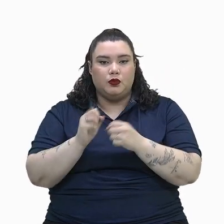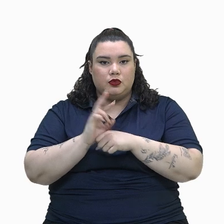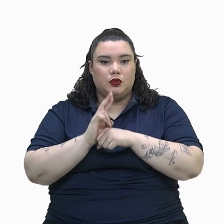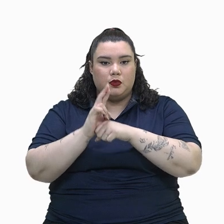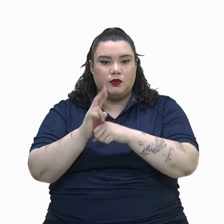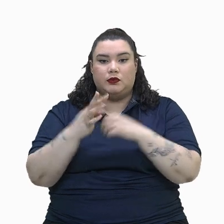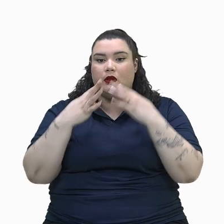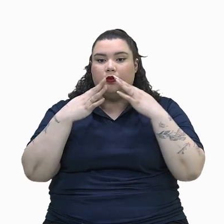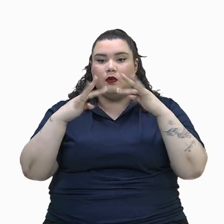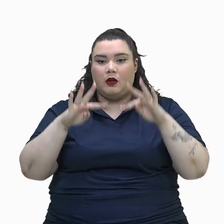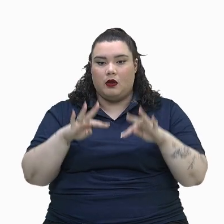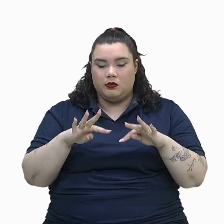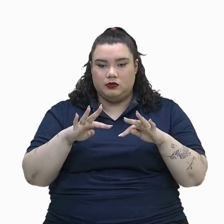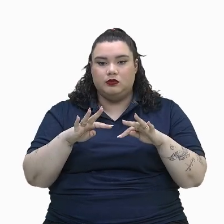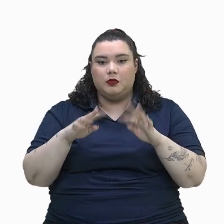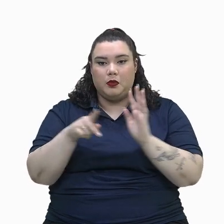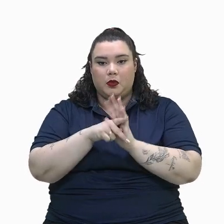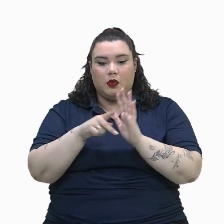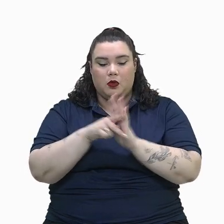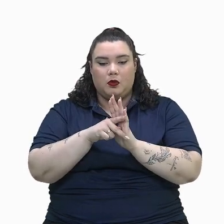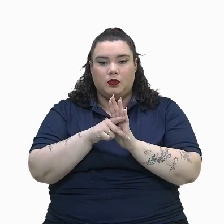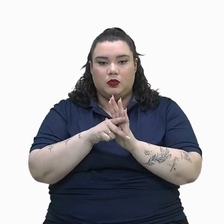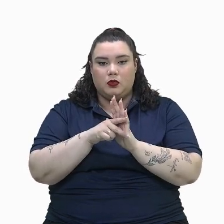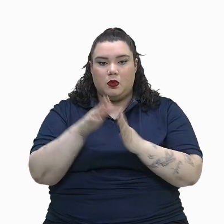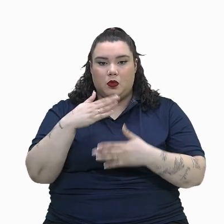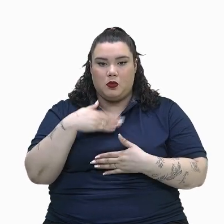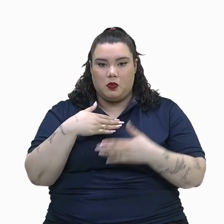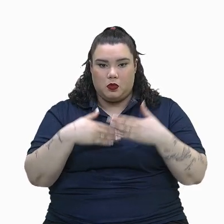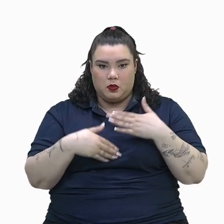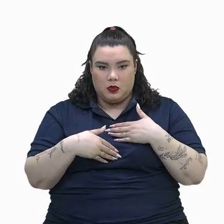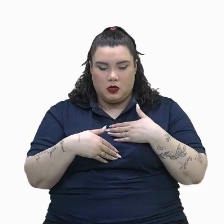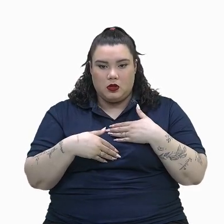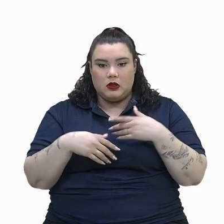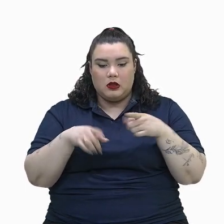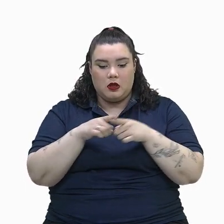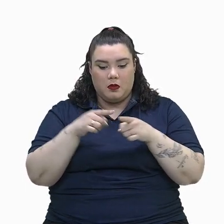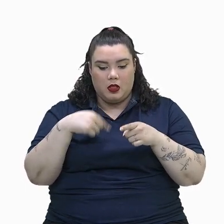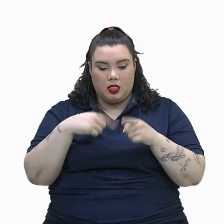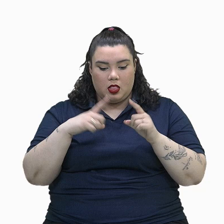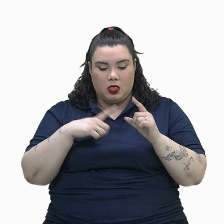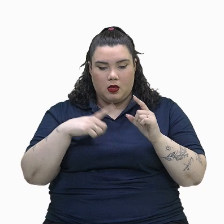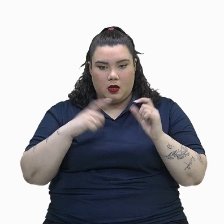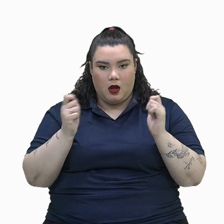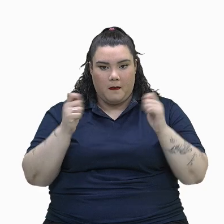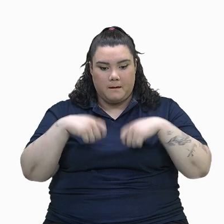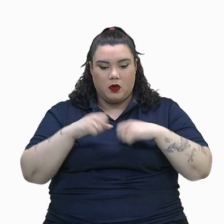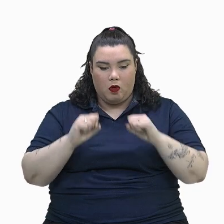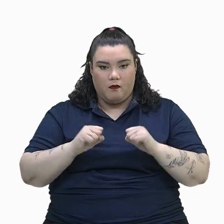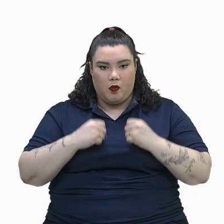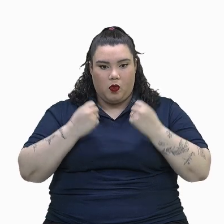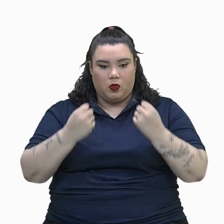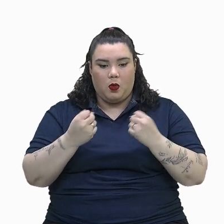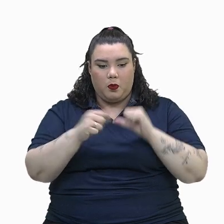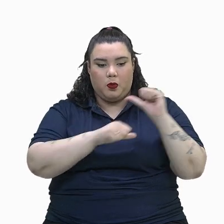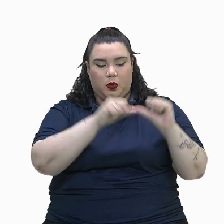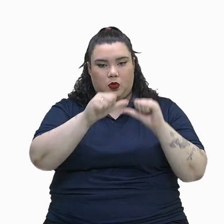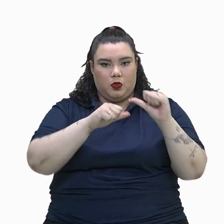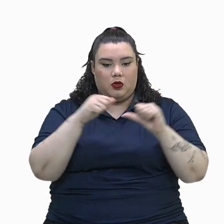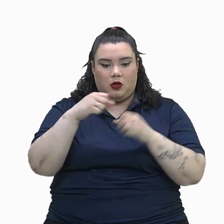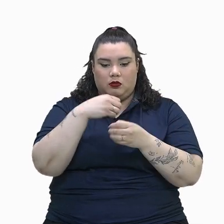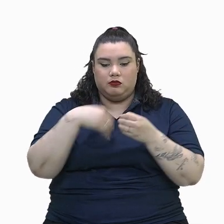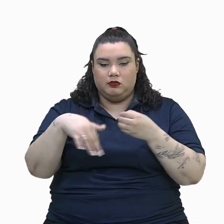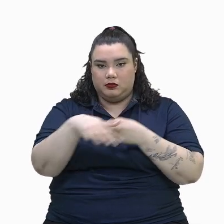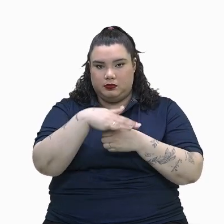se encontram presentes no seu corpo, né, fazendo com que ele também transforme aquilo que está ao seu